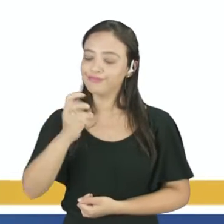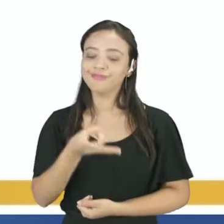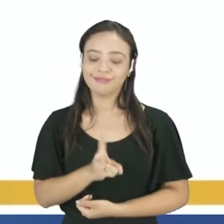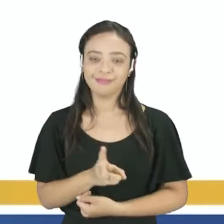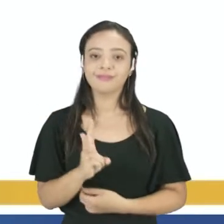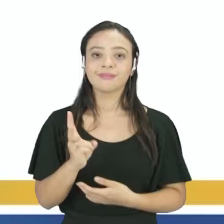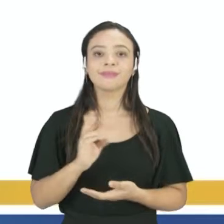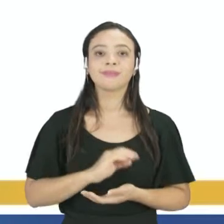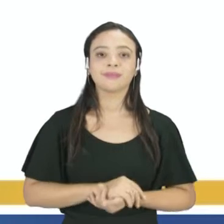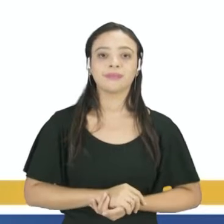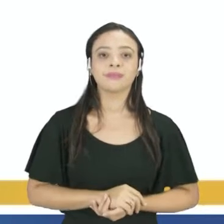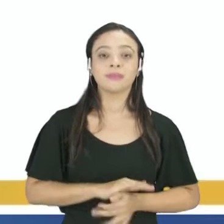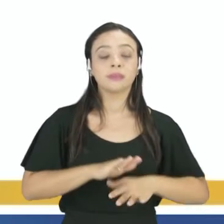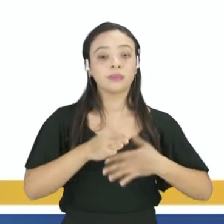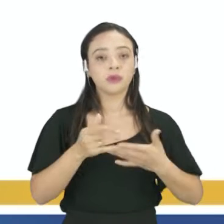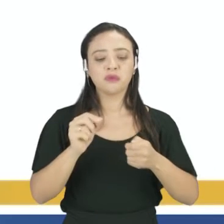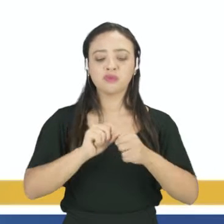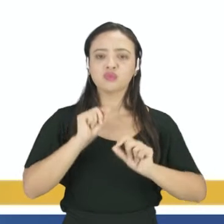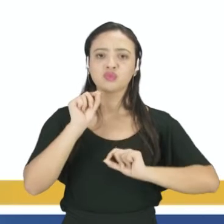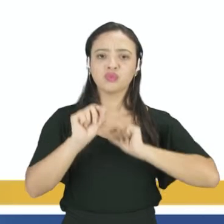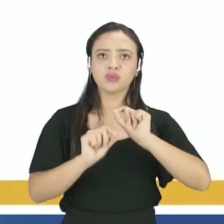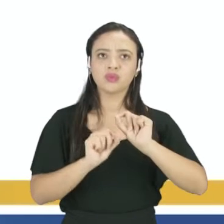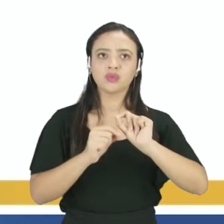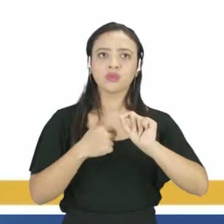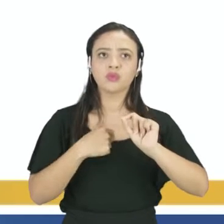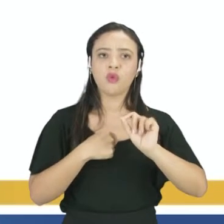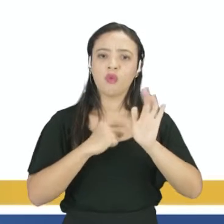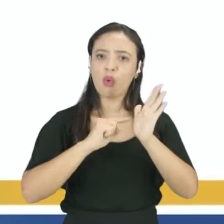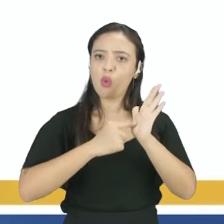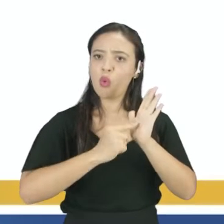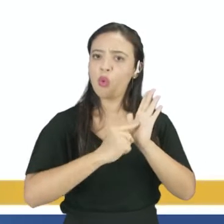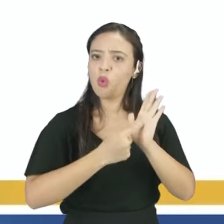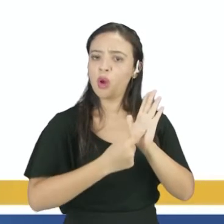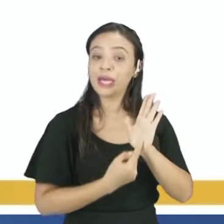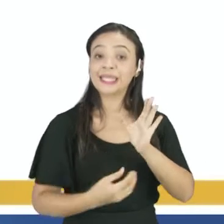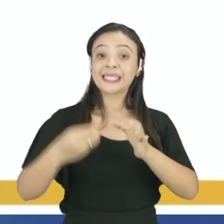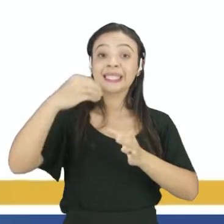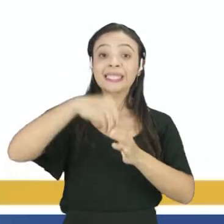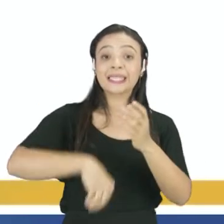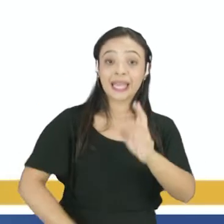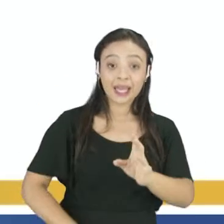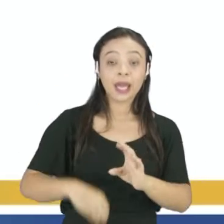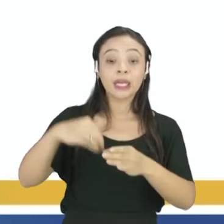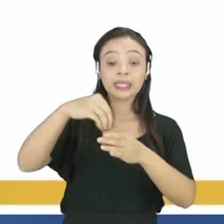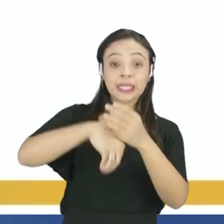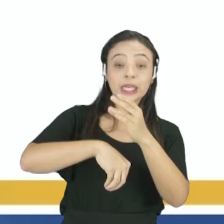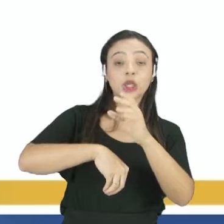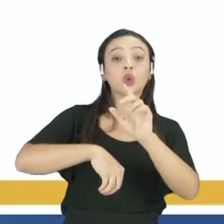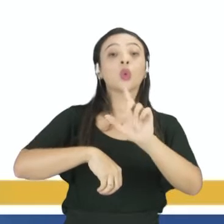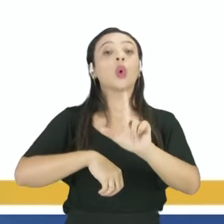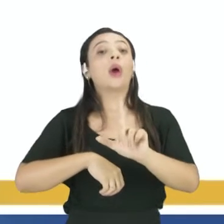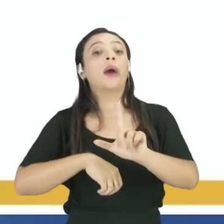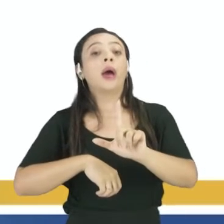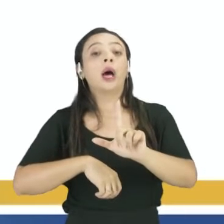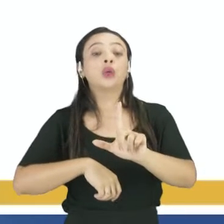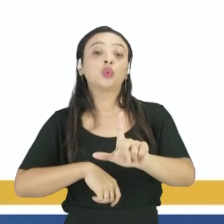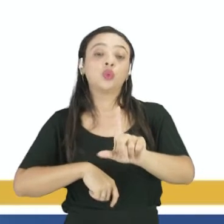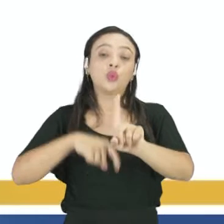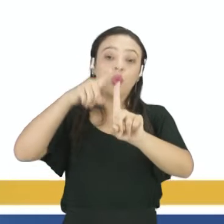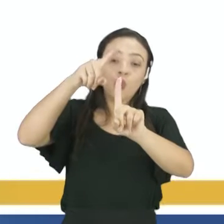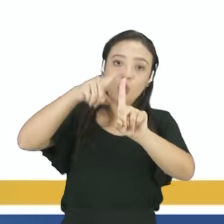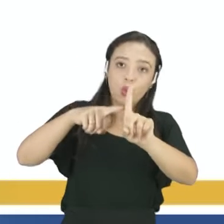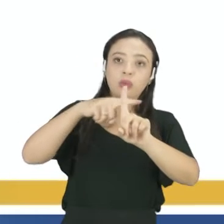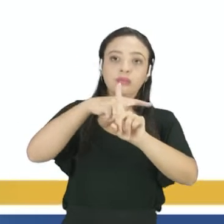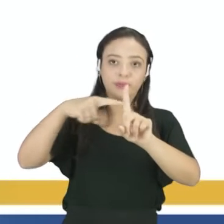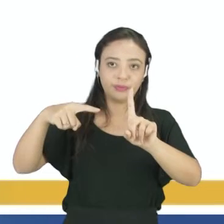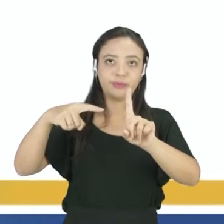diante. Então, o que eu vou fazer? Eu vou marcar esses pontos no plano cartesiano. Você lembra do plano cartesiano, né? Então, aqui nós